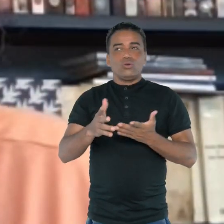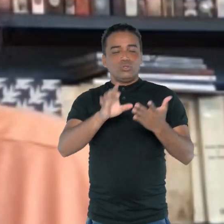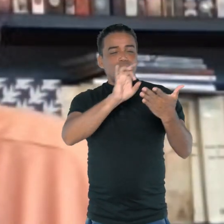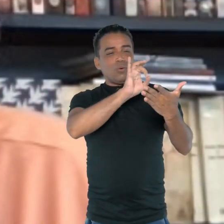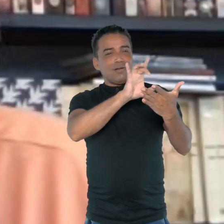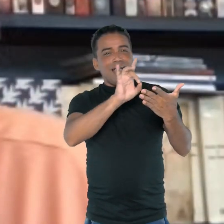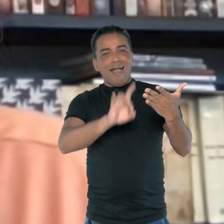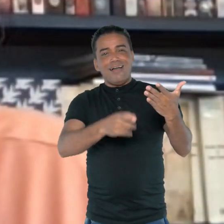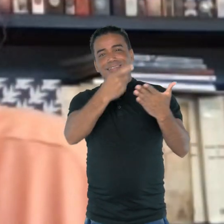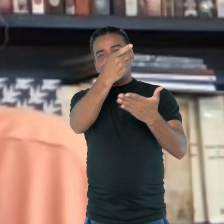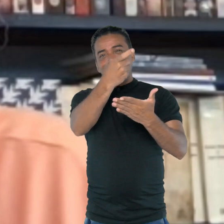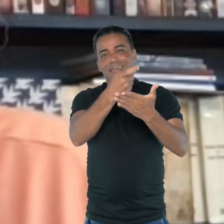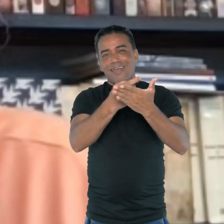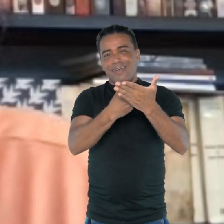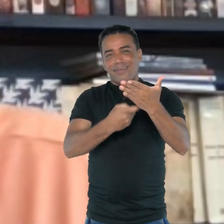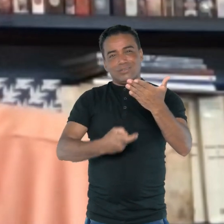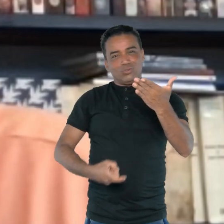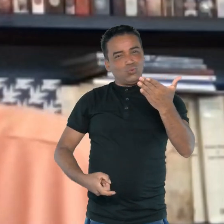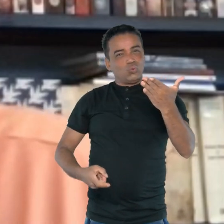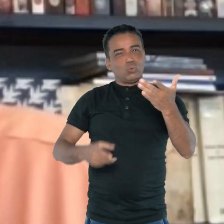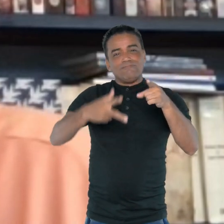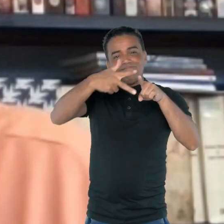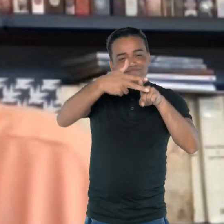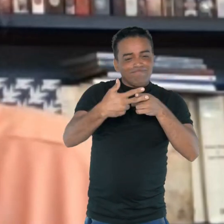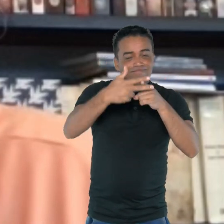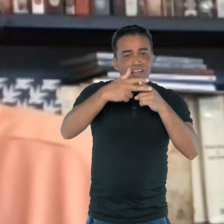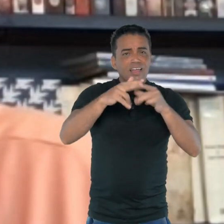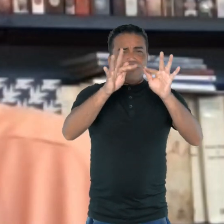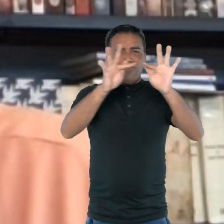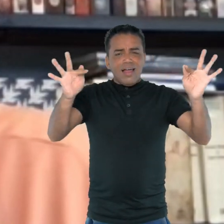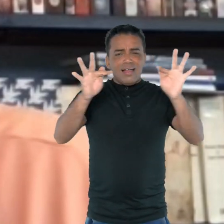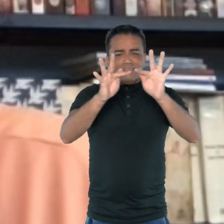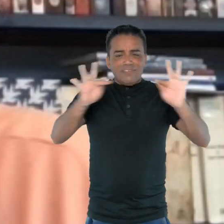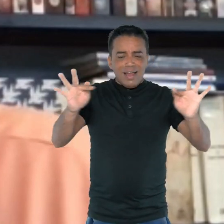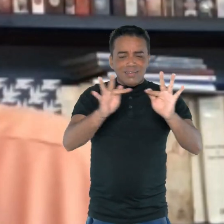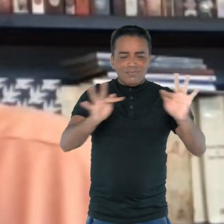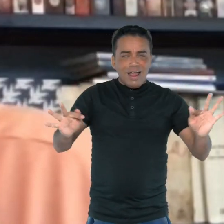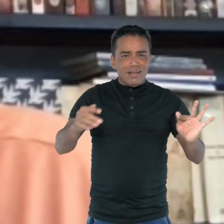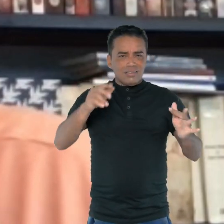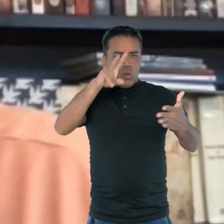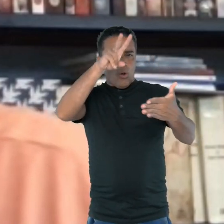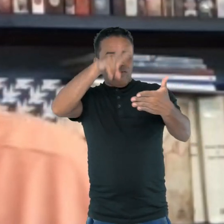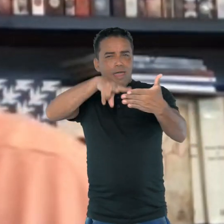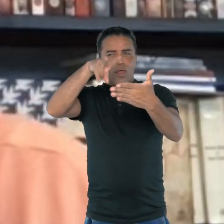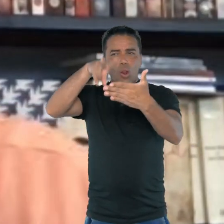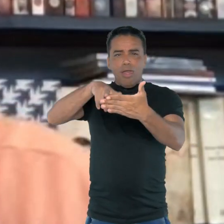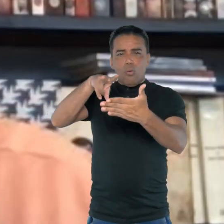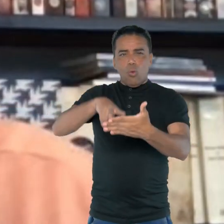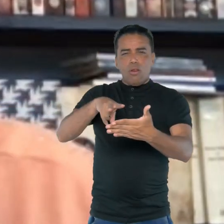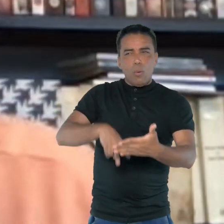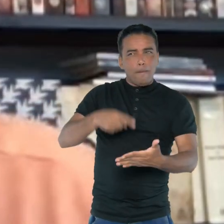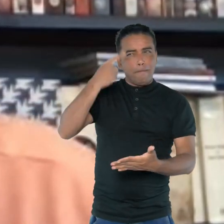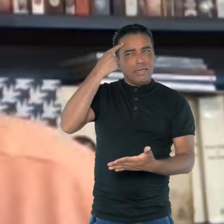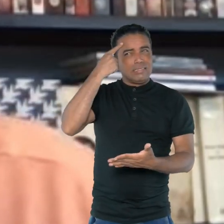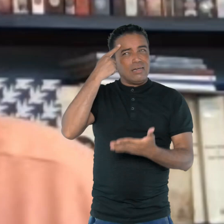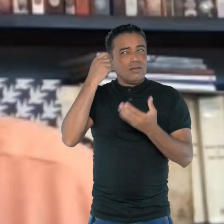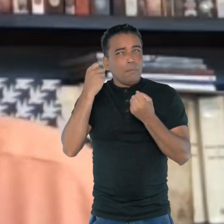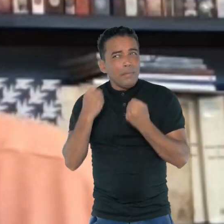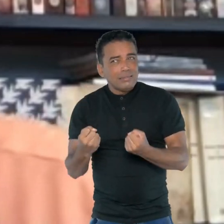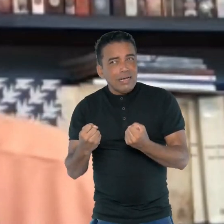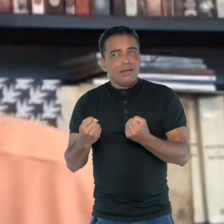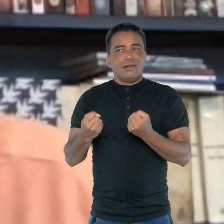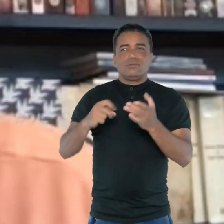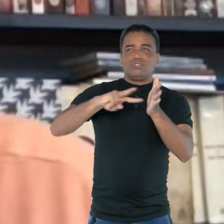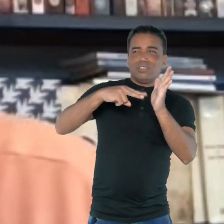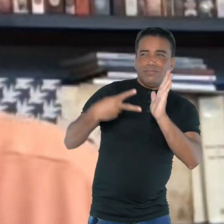cada texto. Eu leio frase por frase, pensando e pesando cada